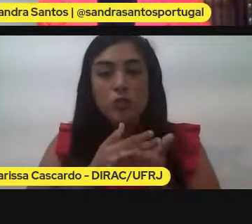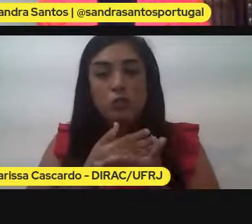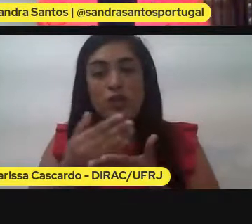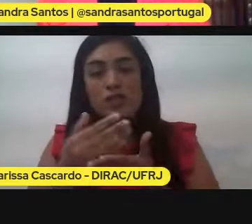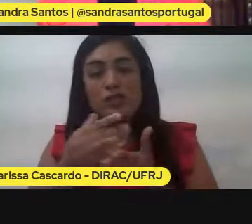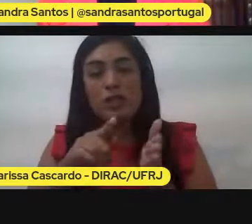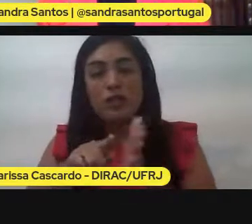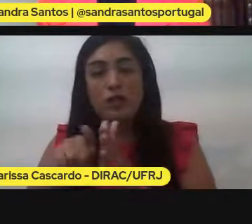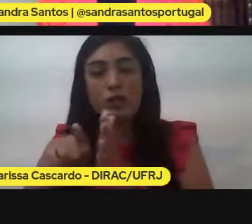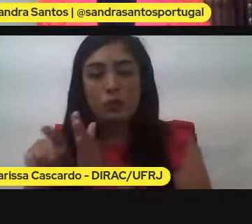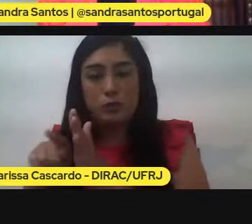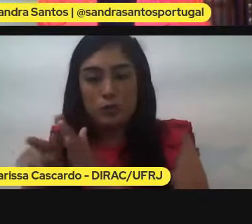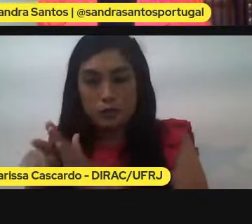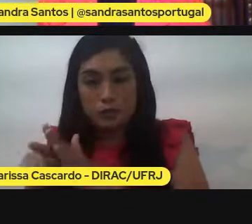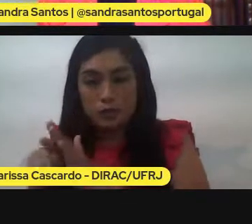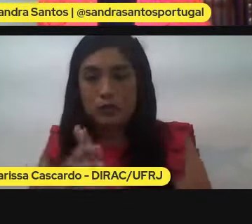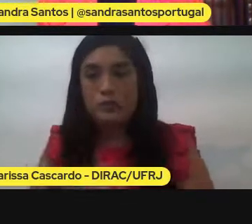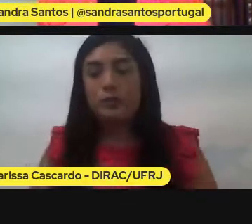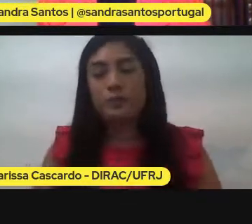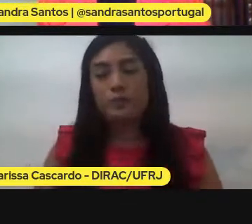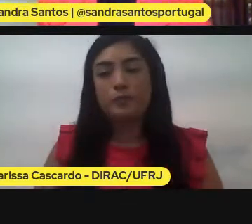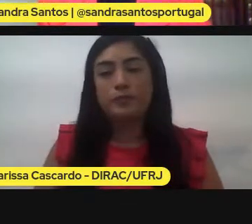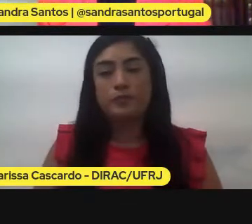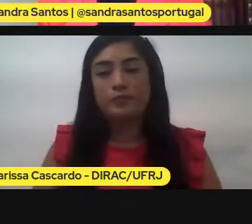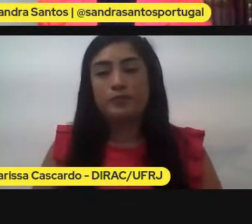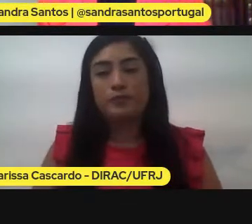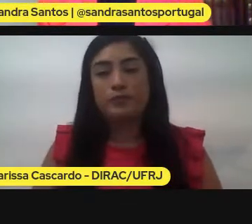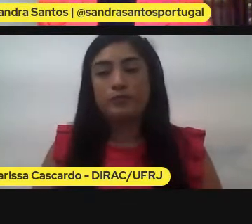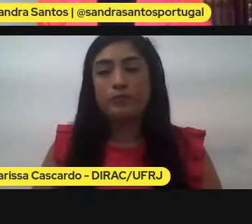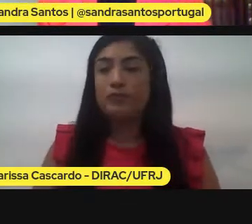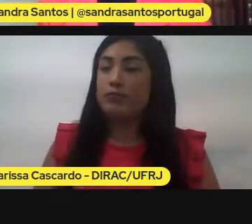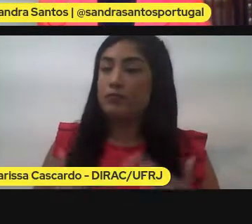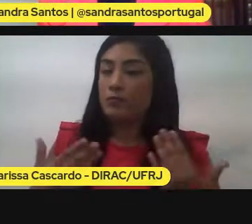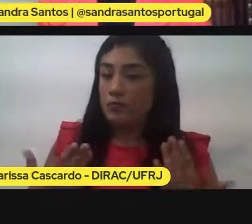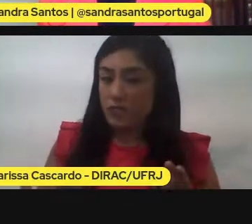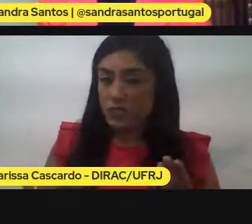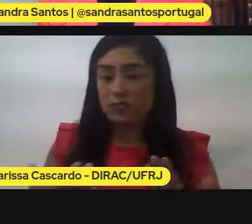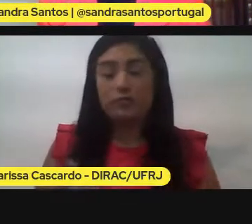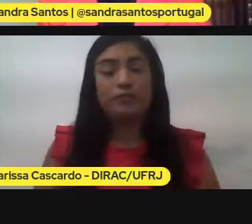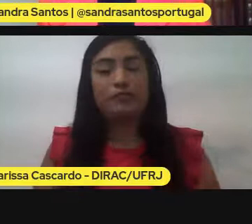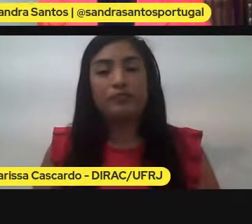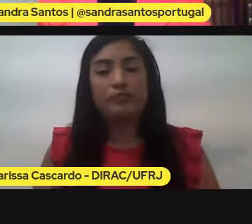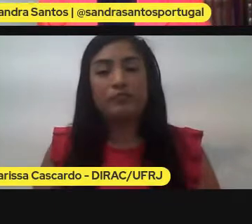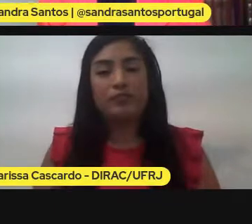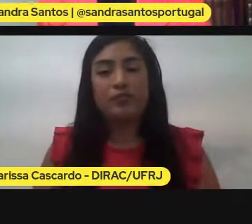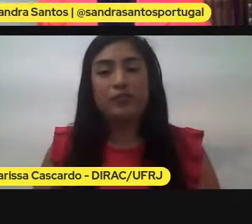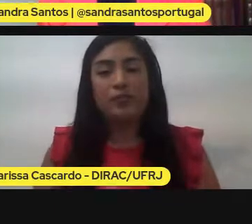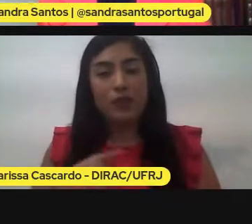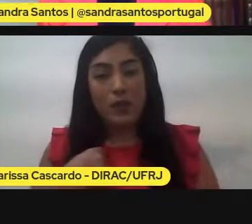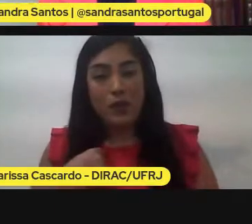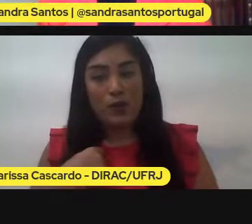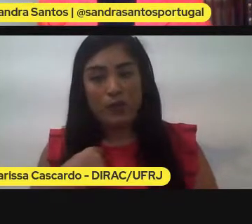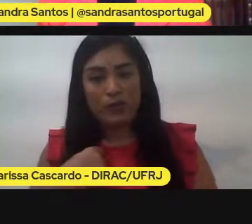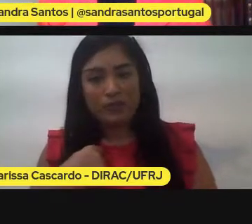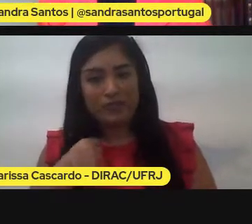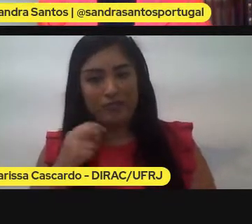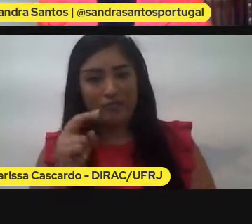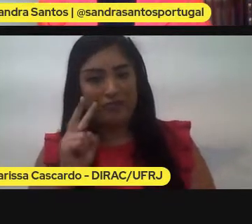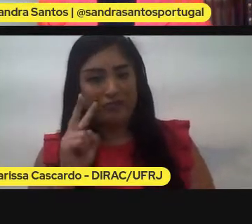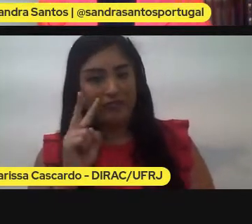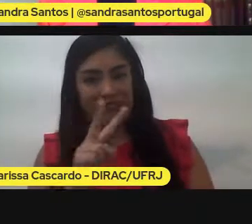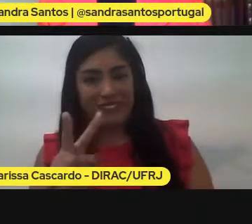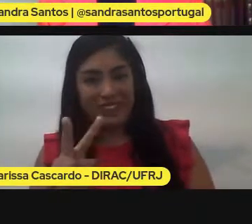Então, perfeito. Olha, eu achei que vocês foram para caminhos completamente